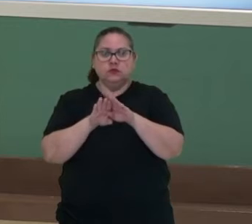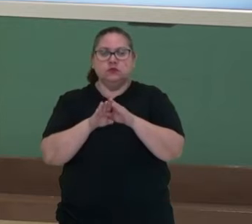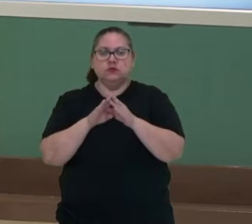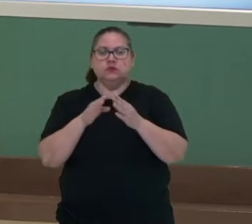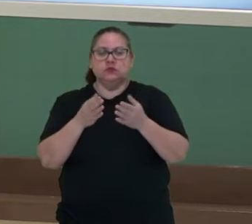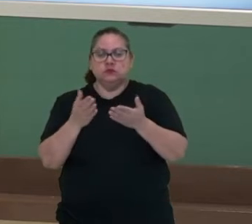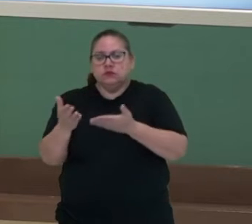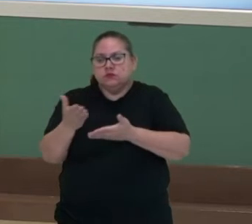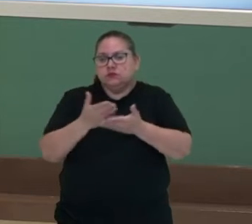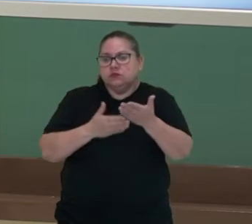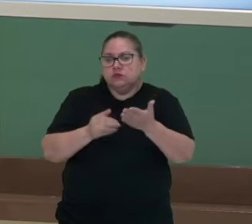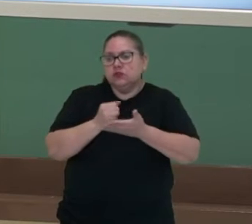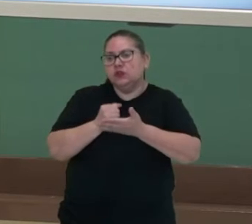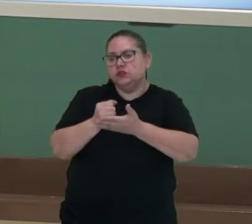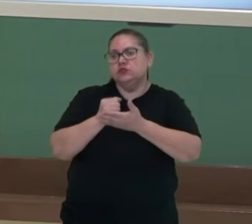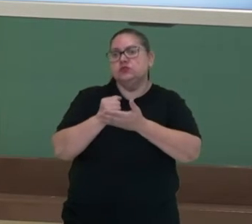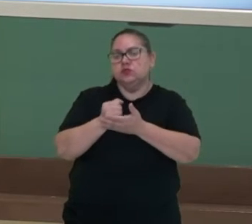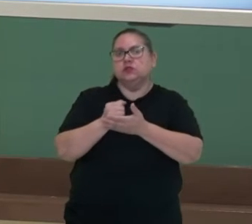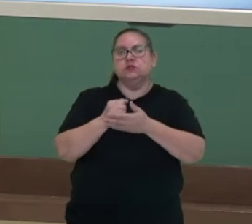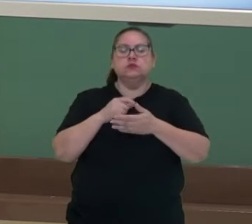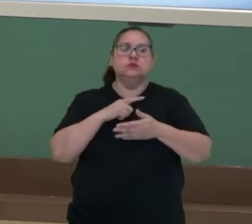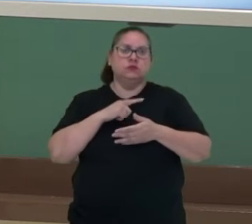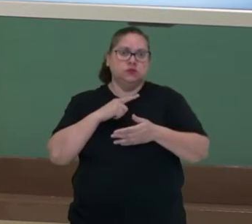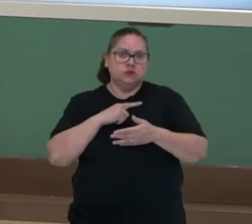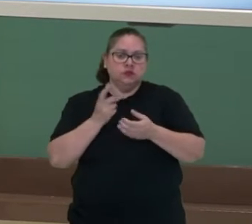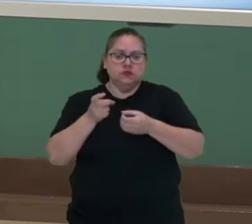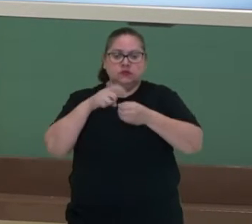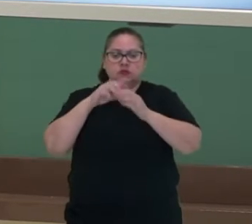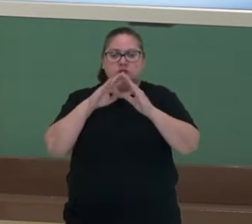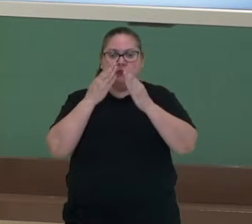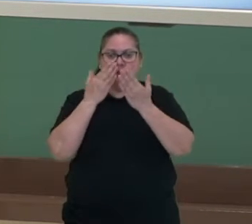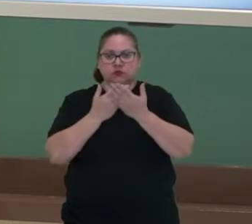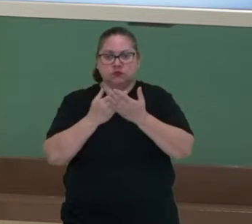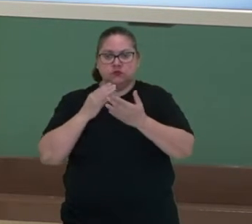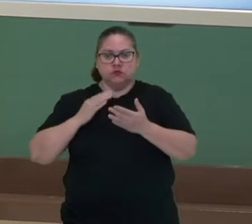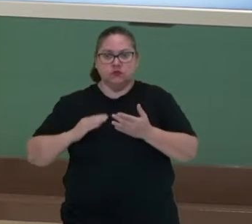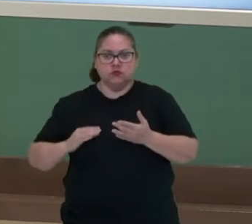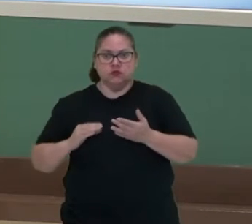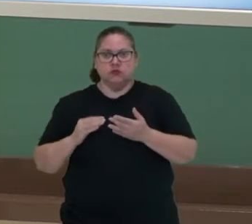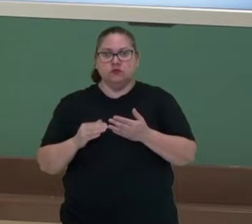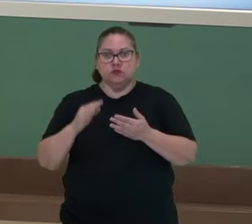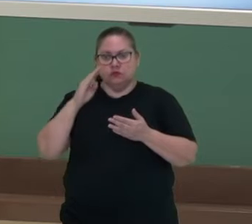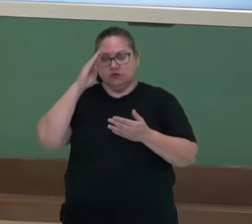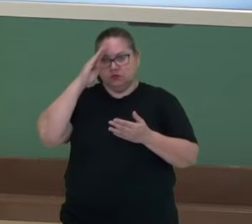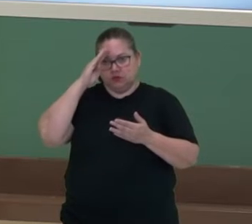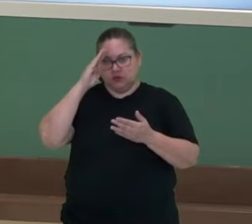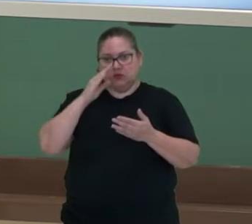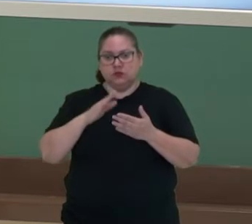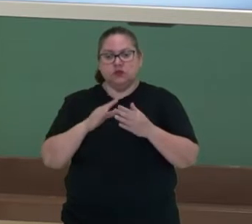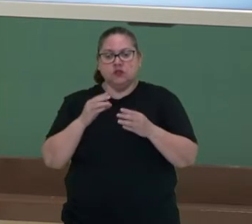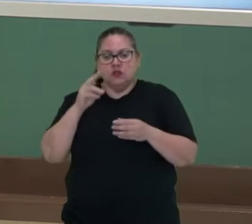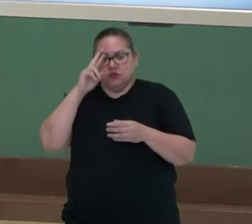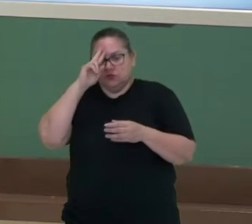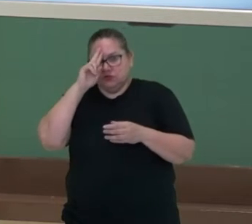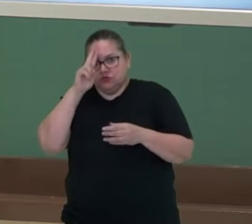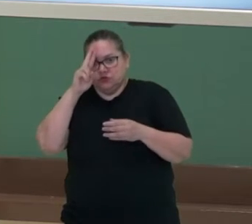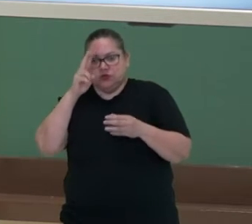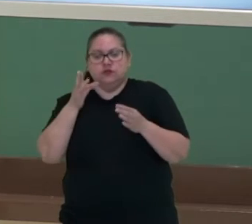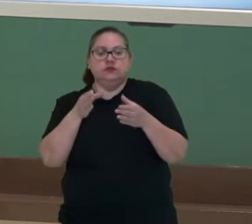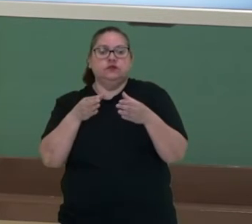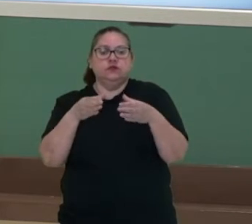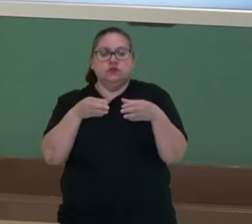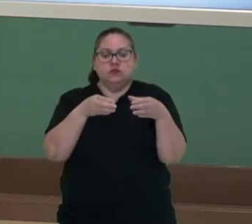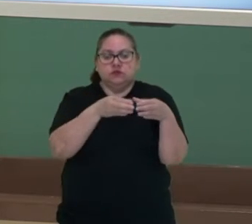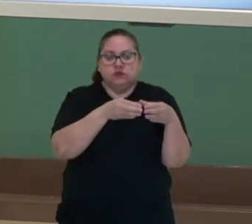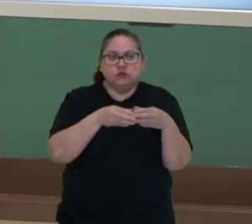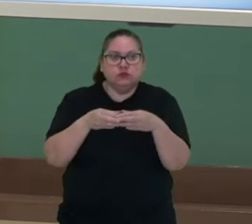nessa colaboração que a gente tem dentro dos colégios cívicos militares, com os chefes de turma e os subchefes de